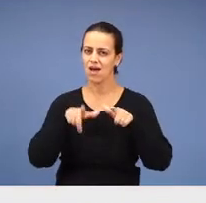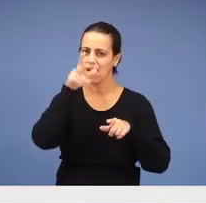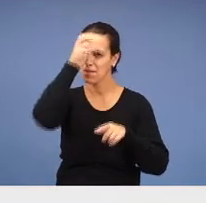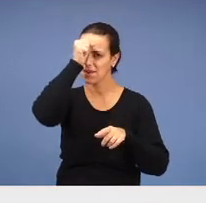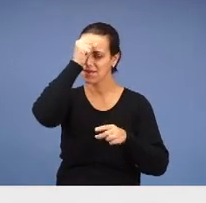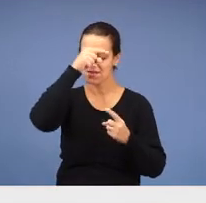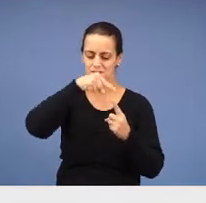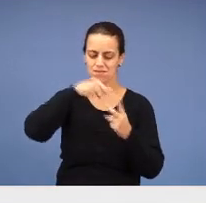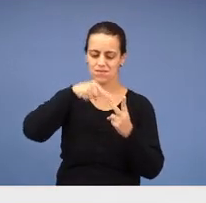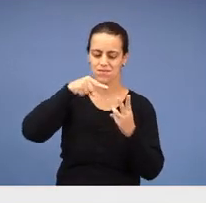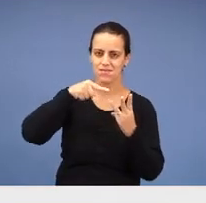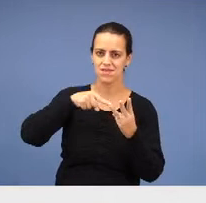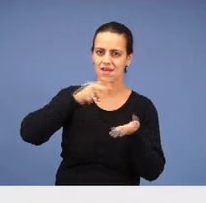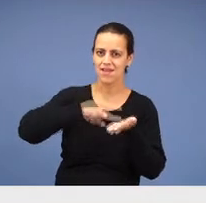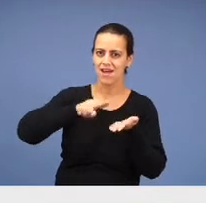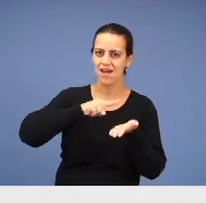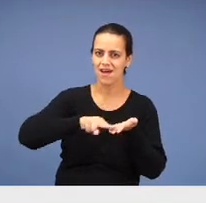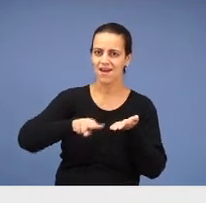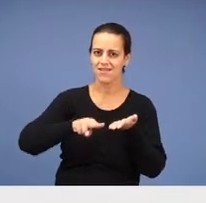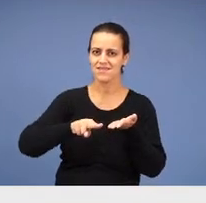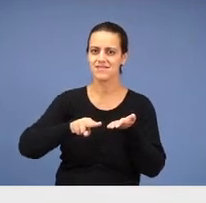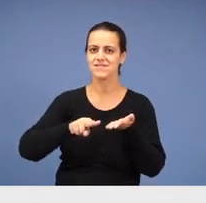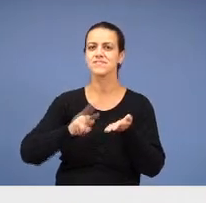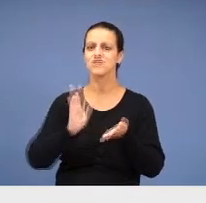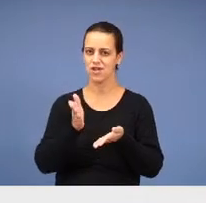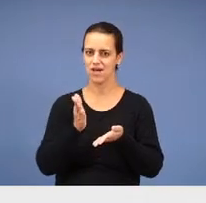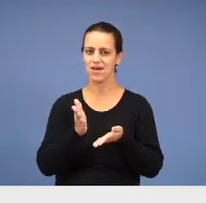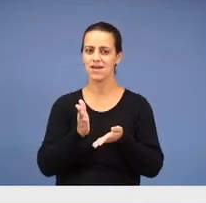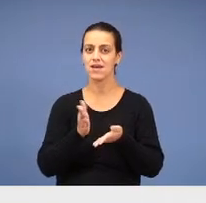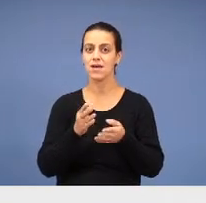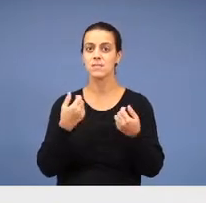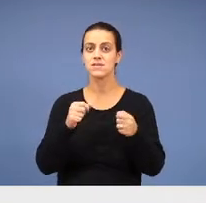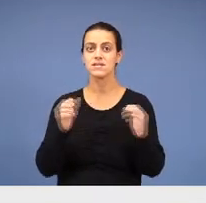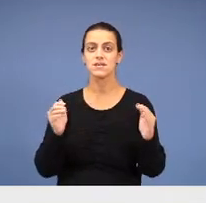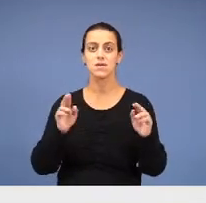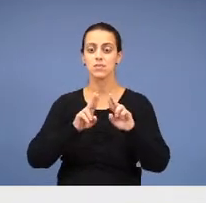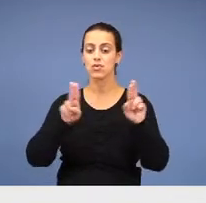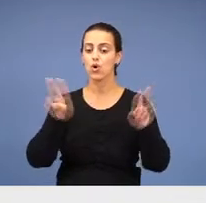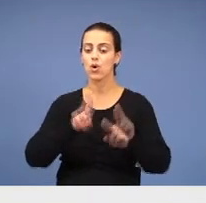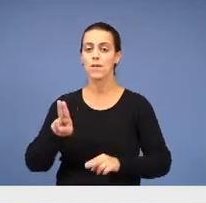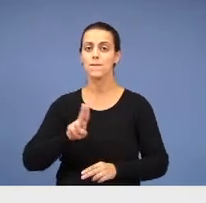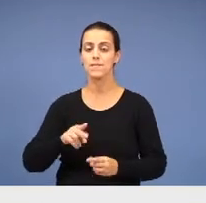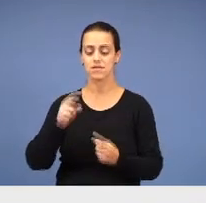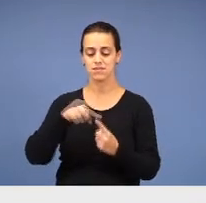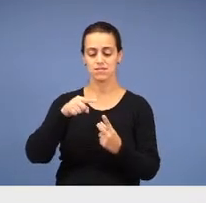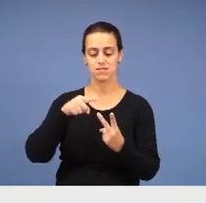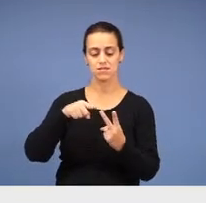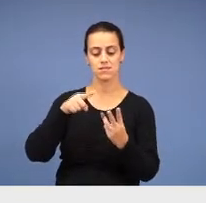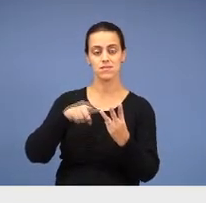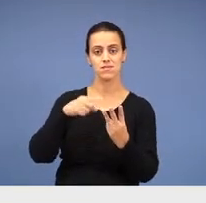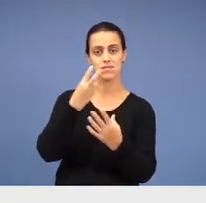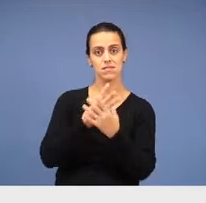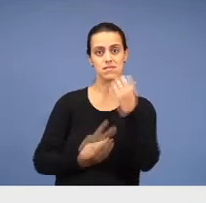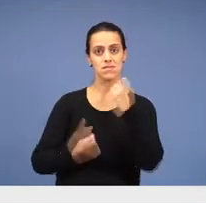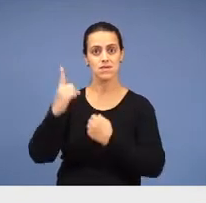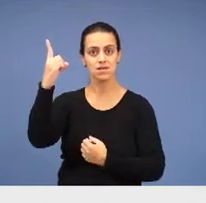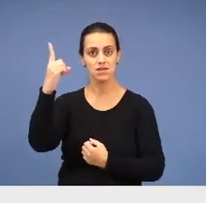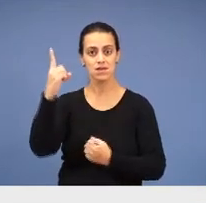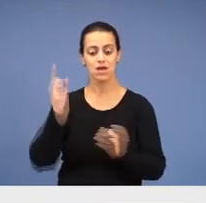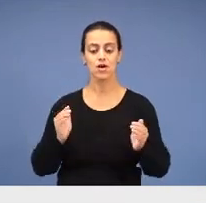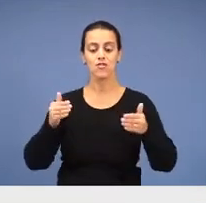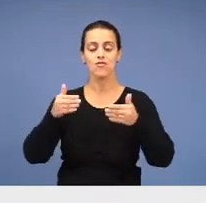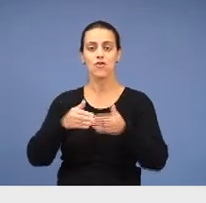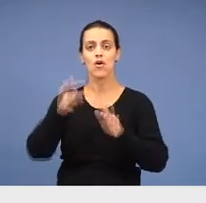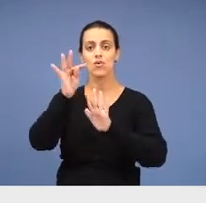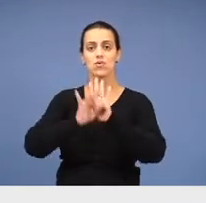cartas, as igrejas da Ásia, destaque o nome de cada uma das pessoas da Trindade que estão enfatizados nos textos bíblicos referentes